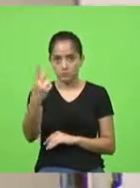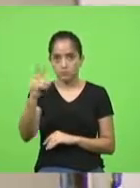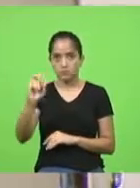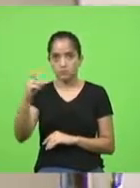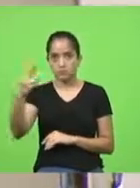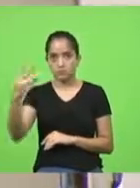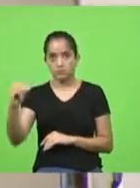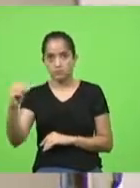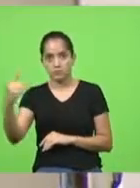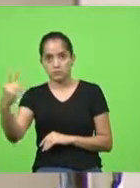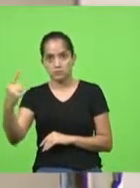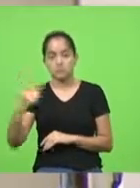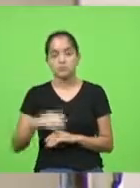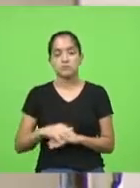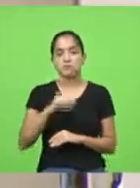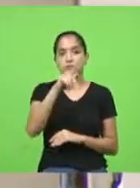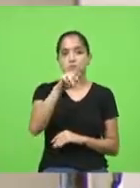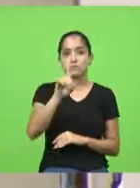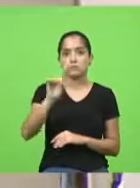35.1/2021 e PDL